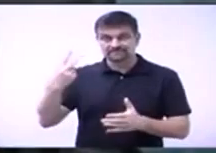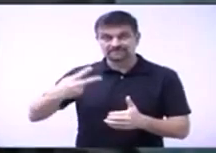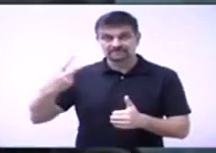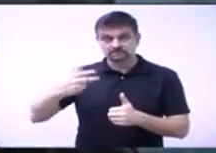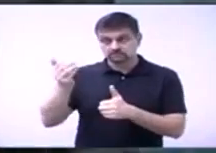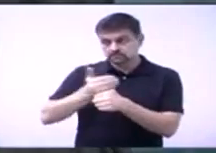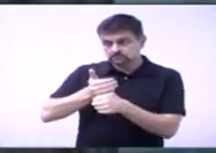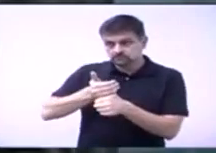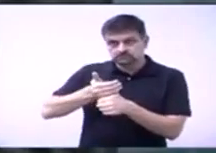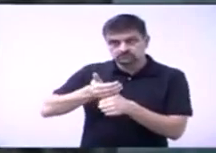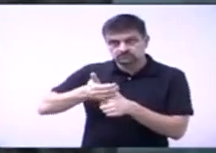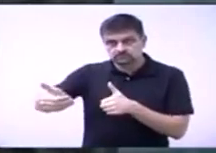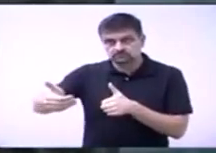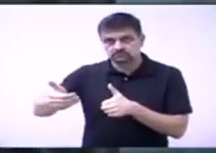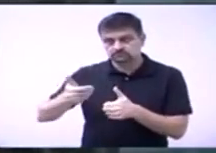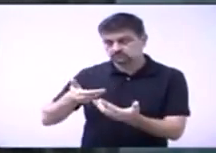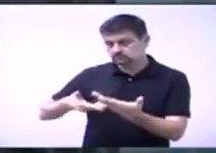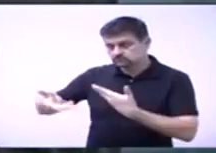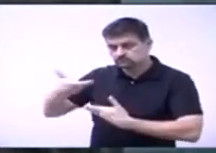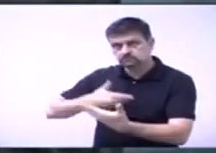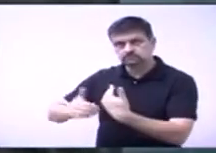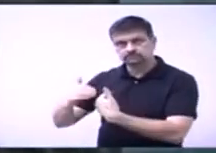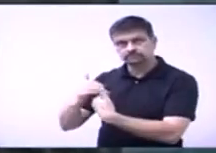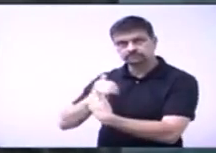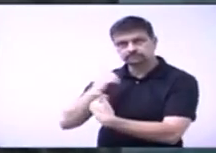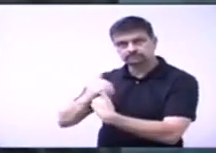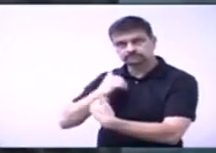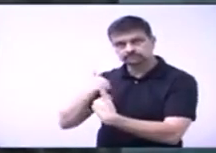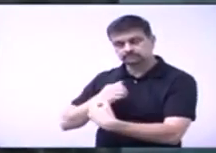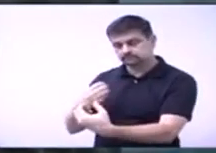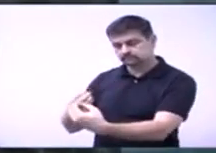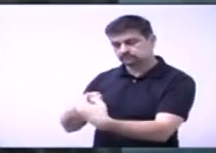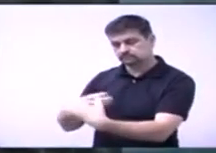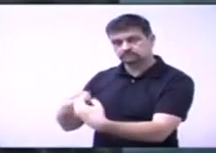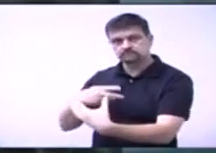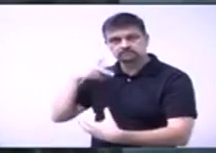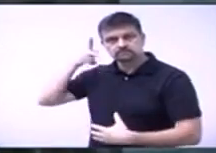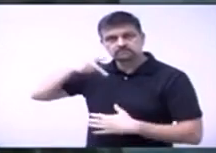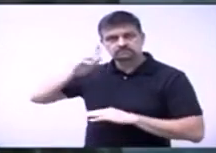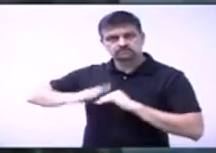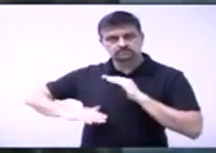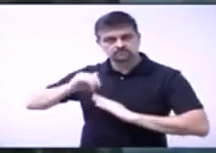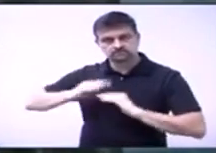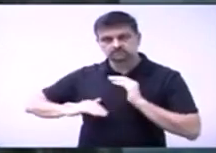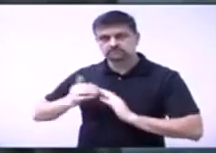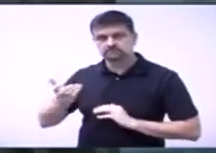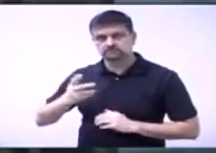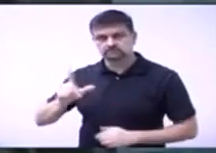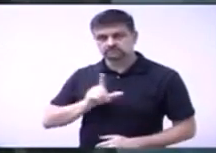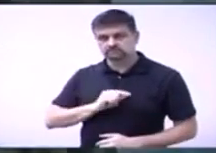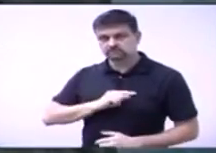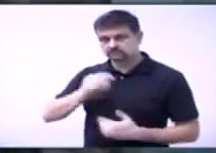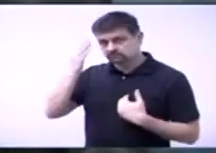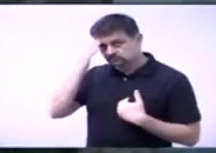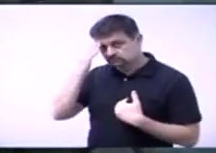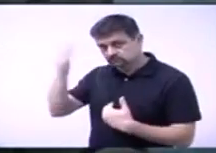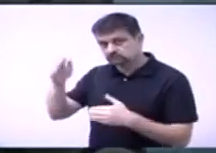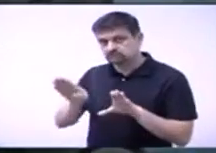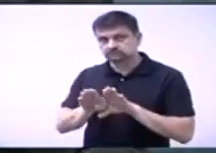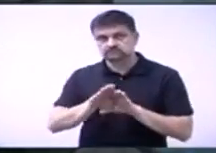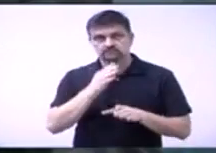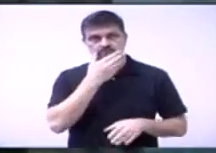mandato e que me ensinou bastante também da boa prática da política. Obrigado, Custódio. Obrigado, Cícero.